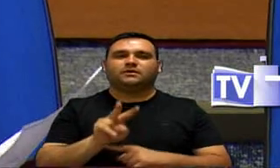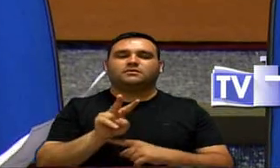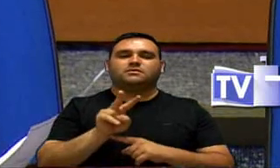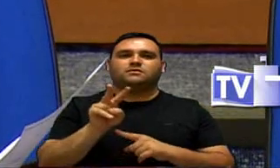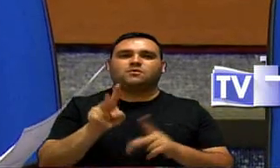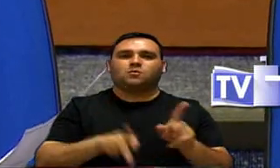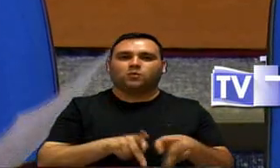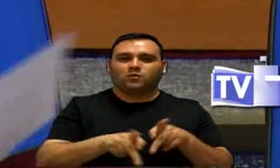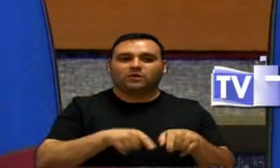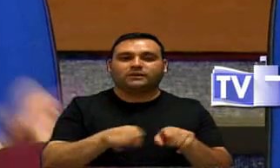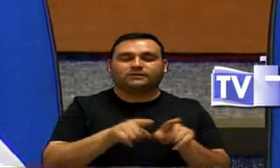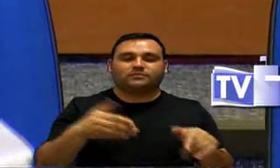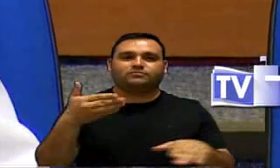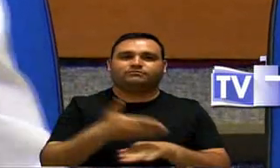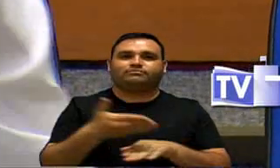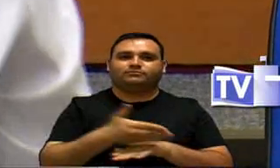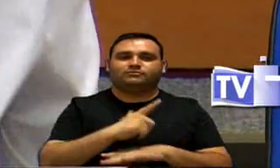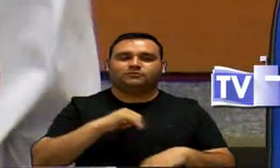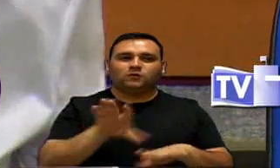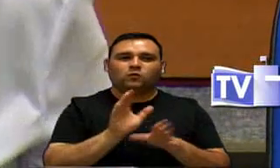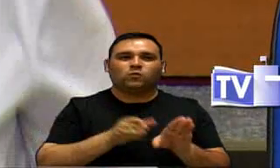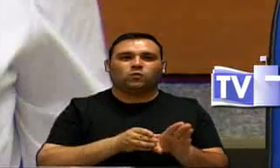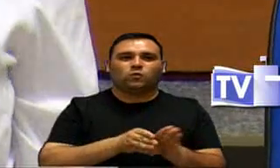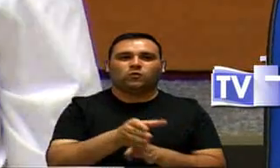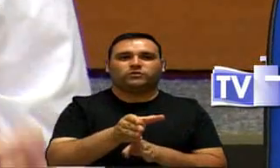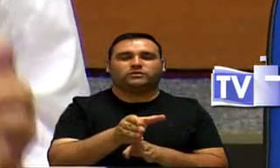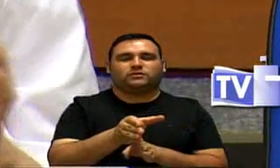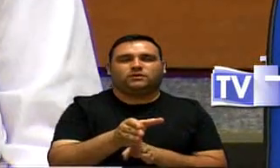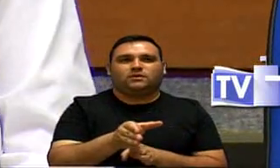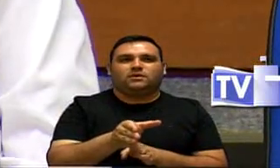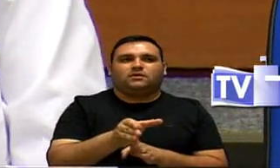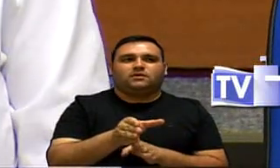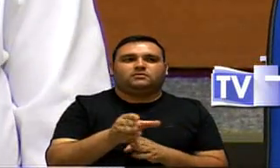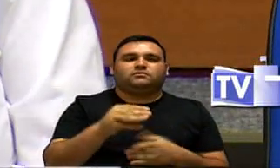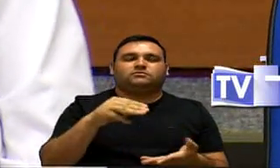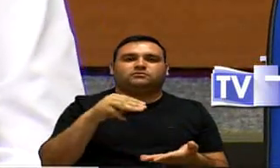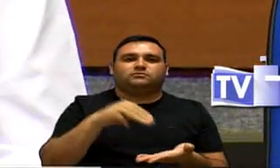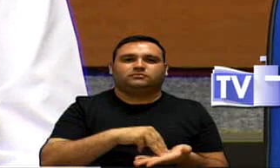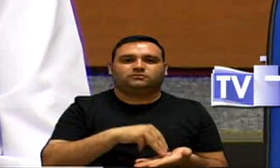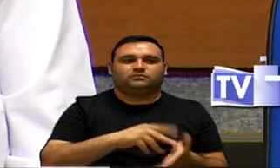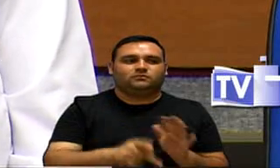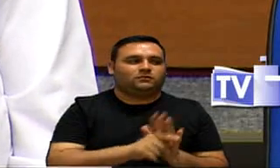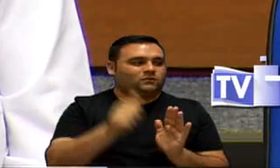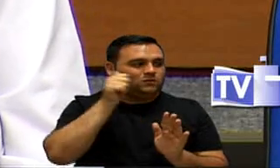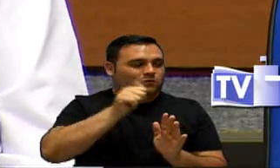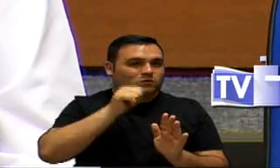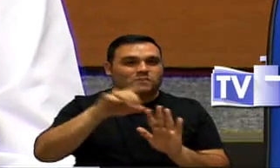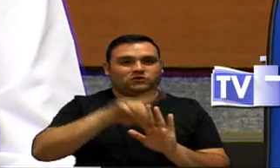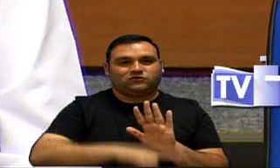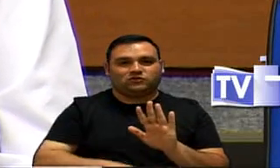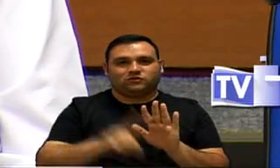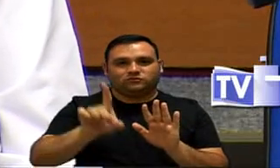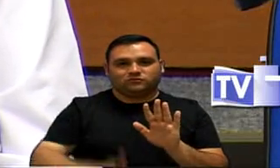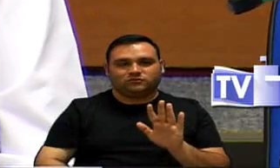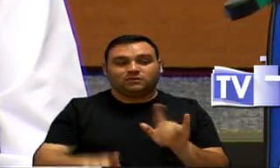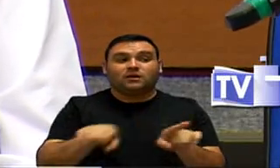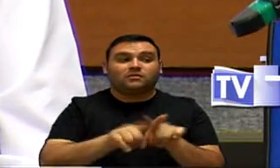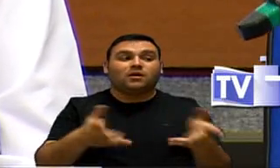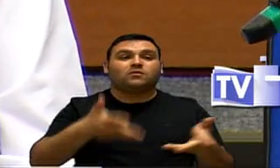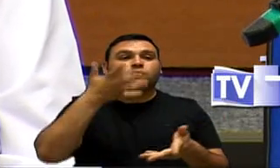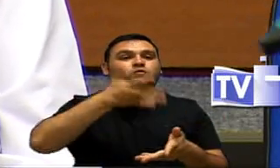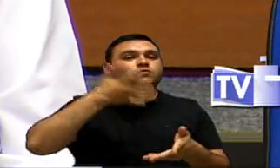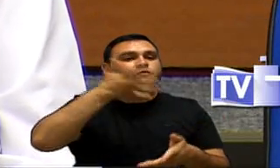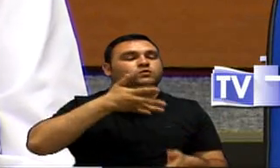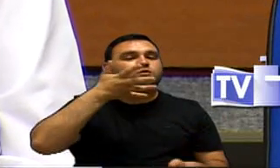pública e também é participante, né, do Conselho Municipal da Mulher, do Direito da Mulher. Agora, eu gostaria de passar a